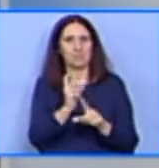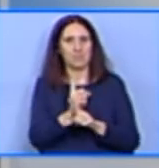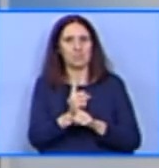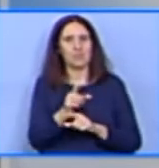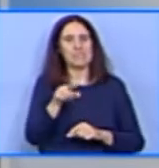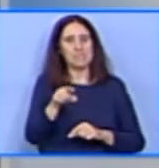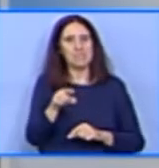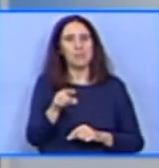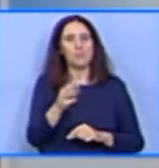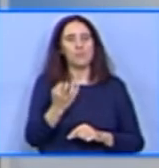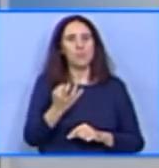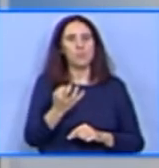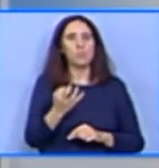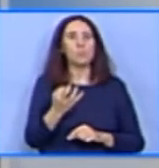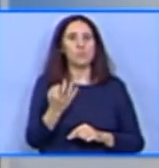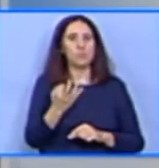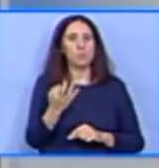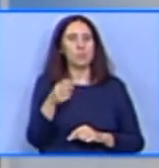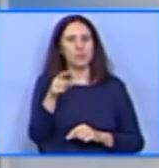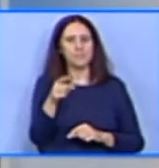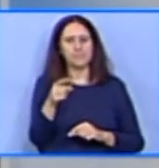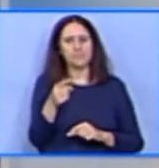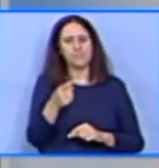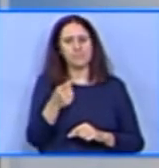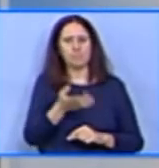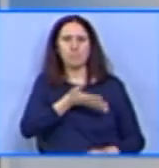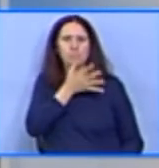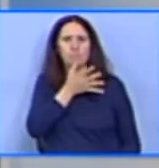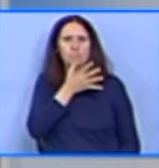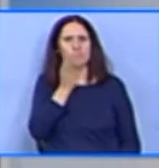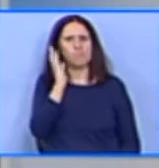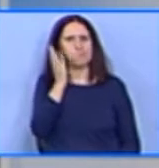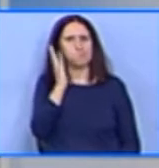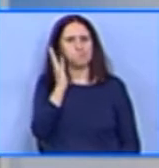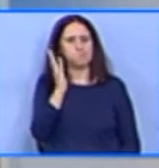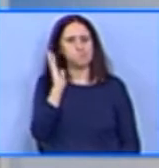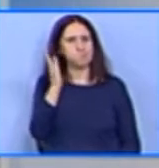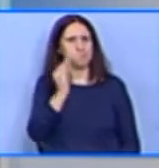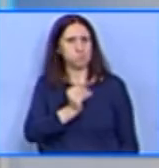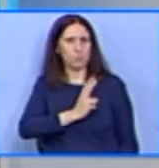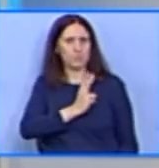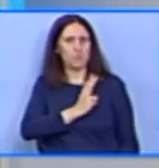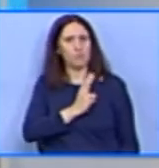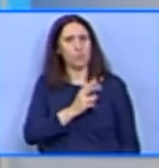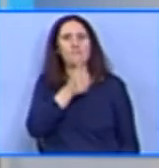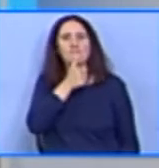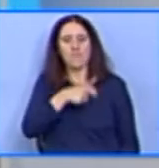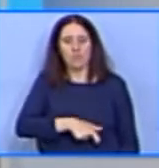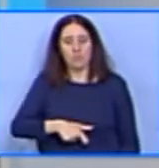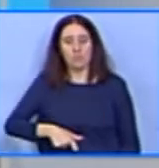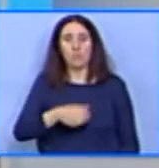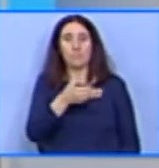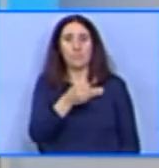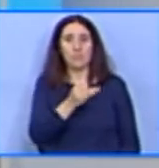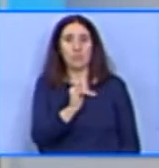Aqui, até fruto de uma intervenção feita no meio de nós na Universidade, pelo cardeal Pietro Parolin, que